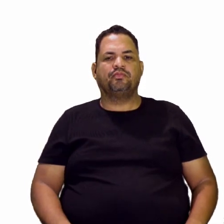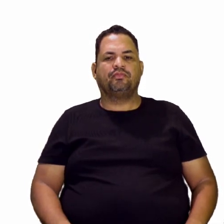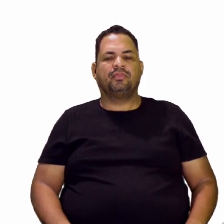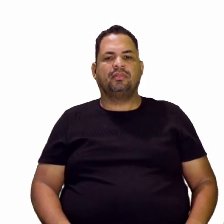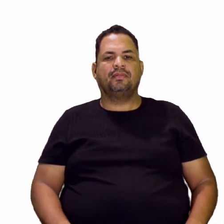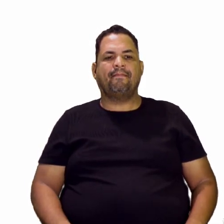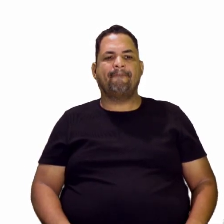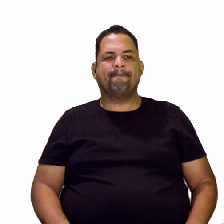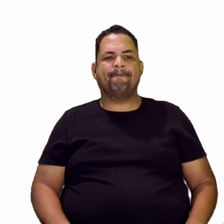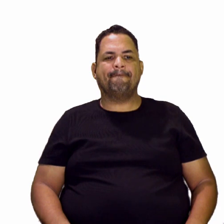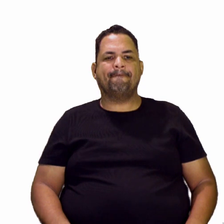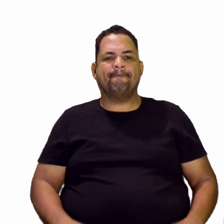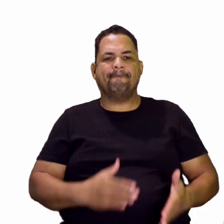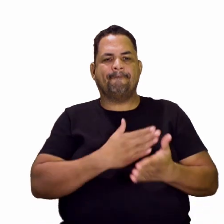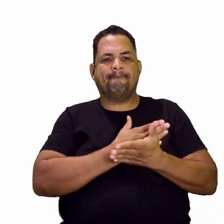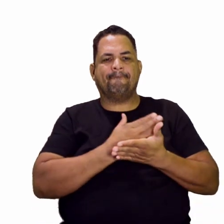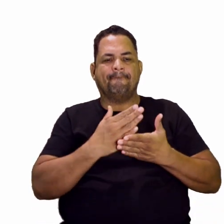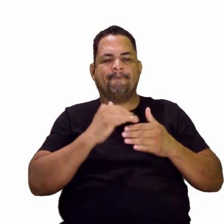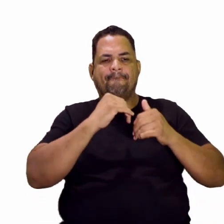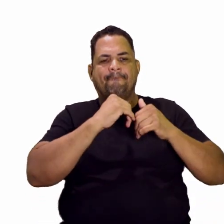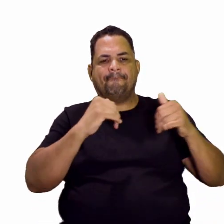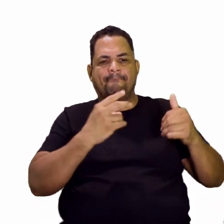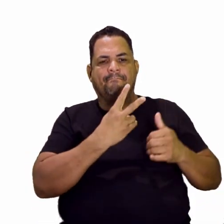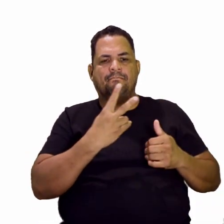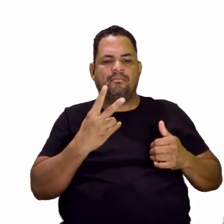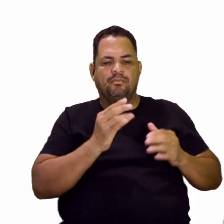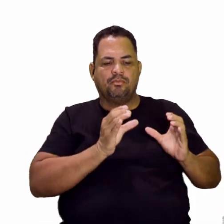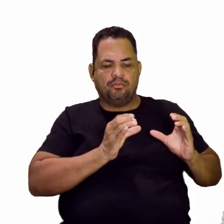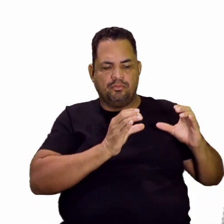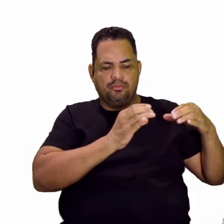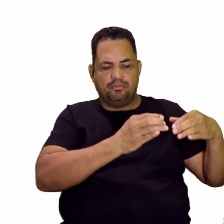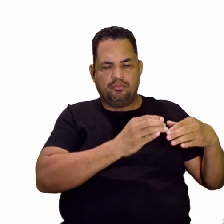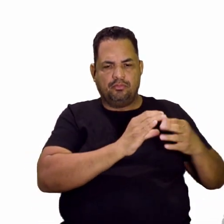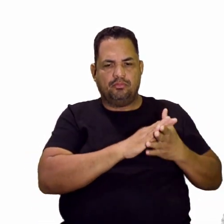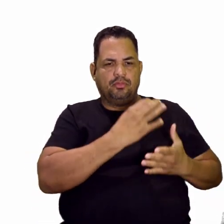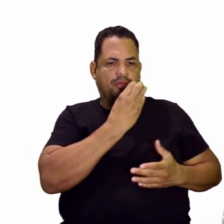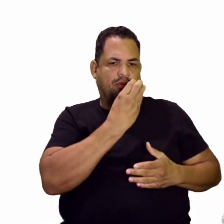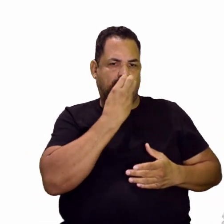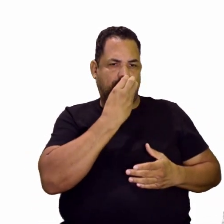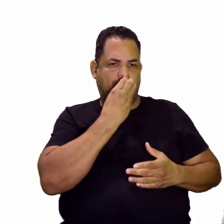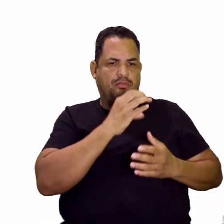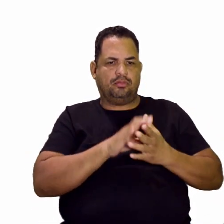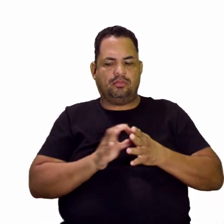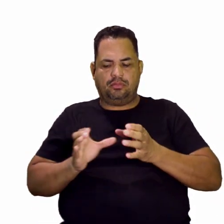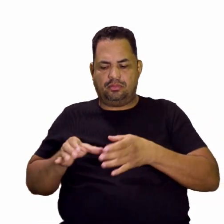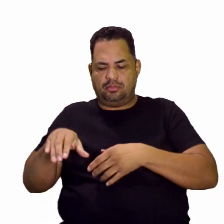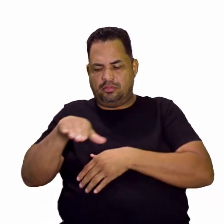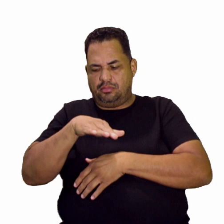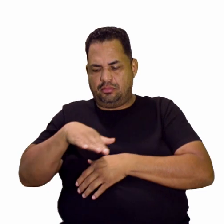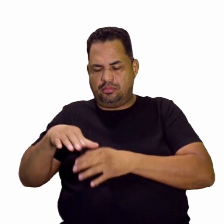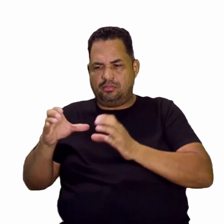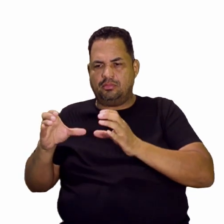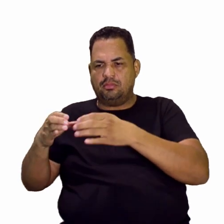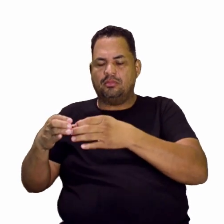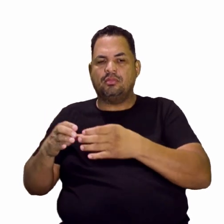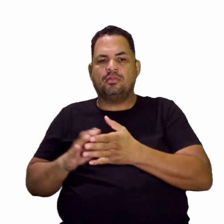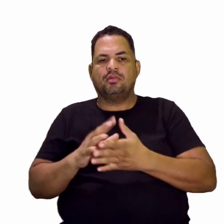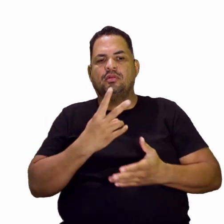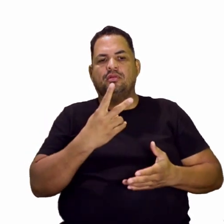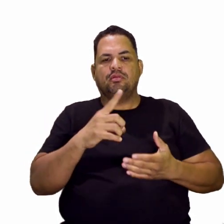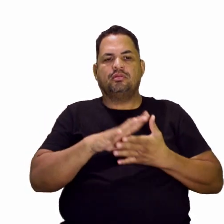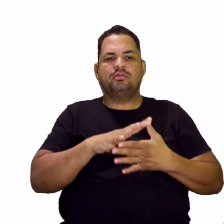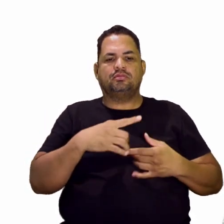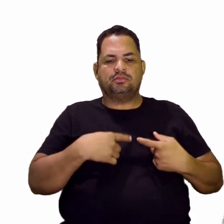uma droga. Inicialmente, separamos os dois grupos de cães parasitados, ou seja, aqueles cães que estão